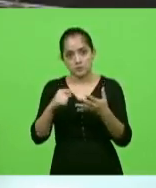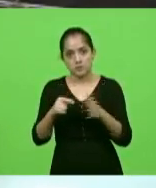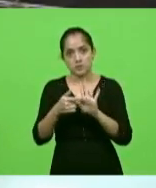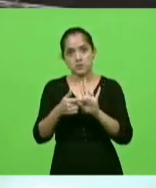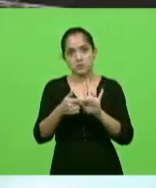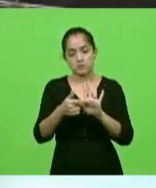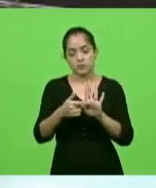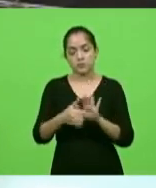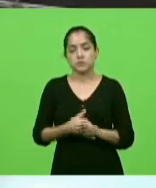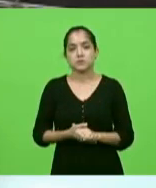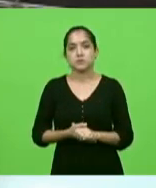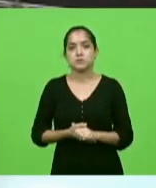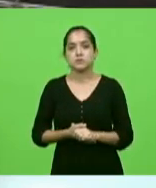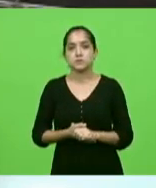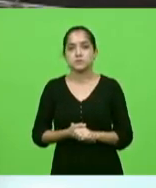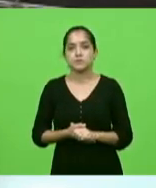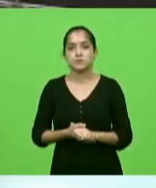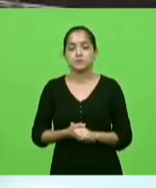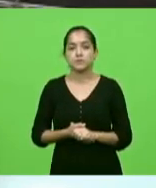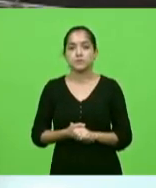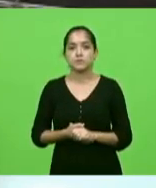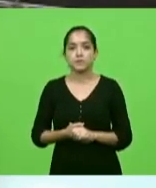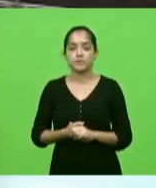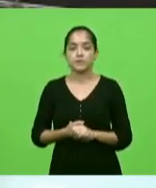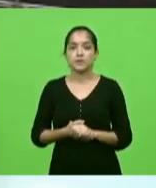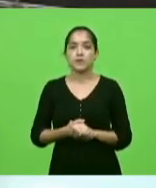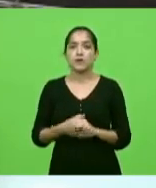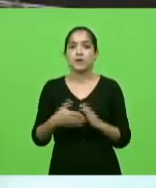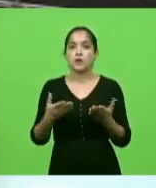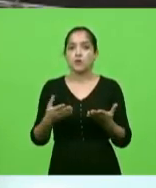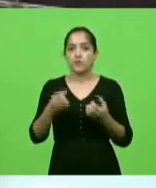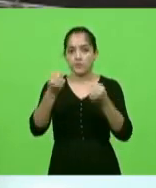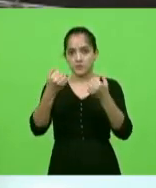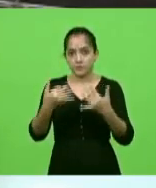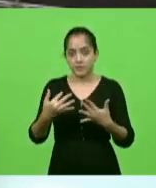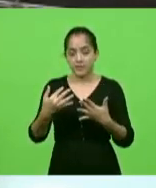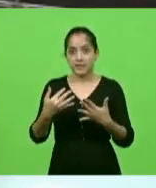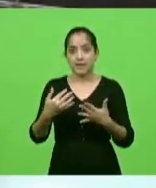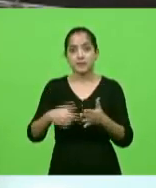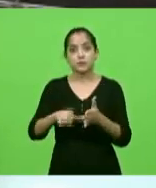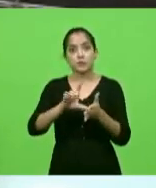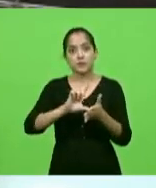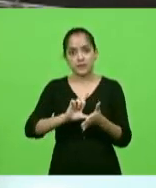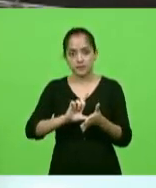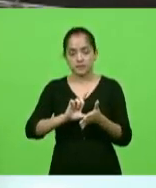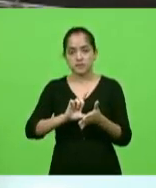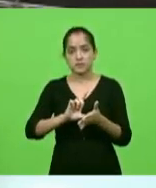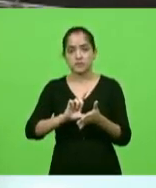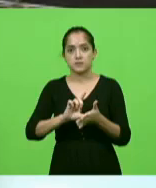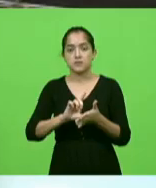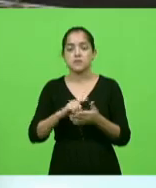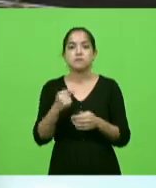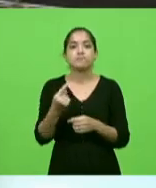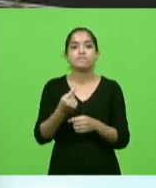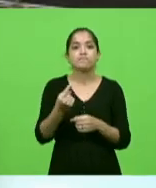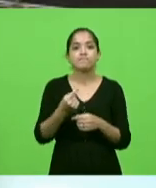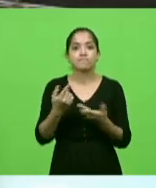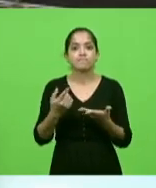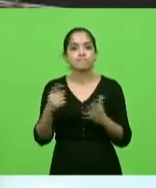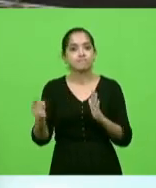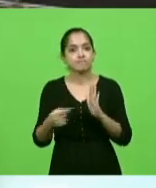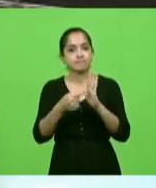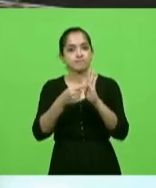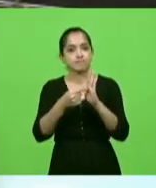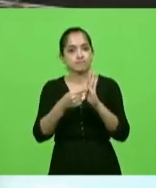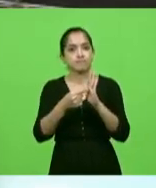acima expostas porquanto conforme dito anteriormente se um senão primeiro momento